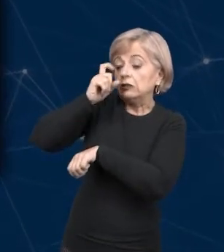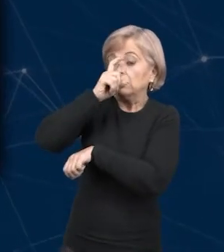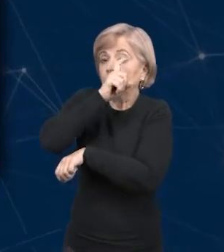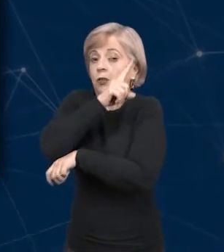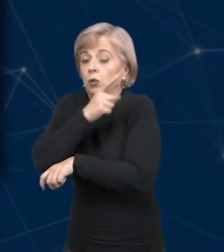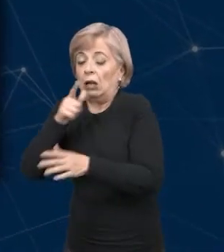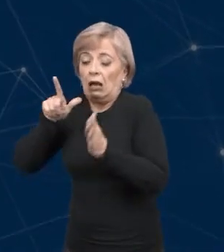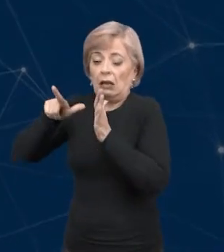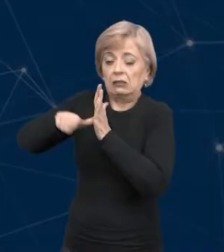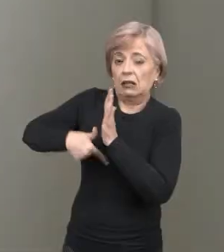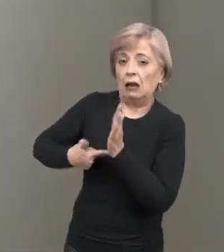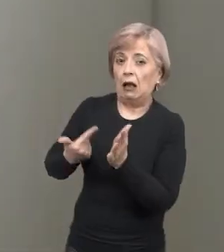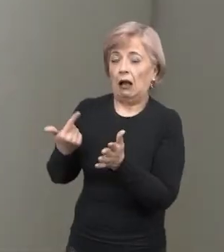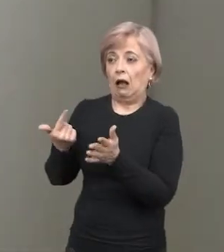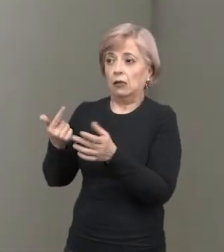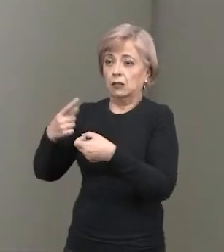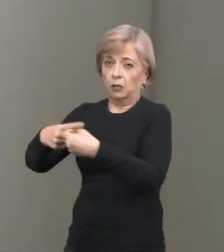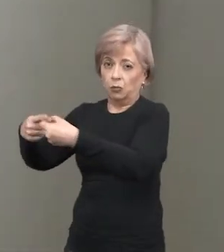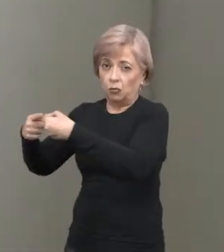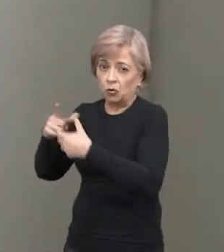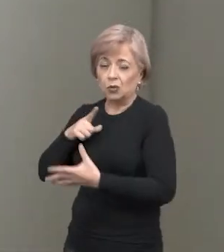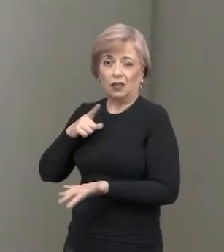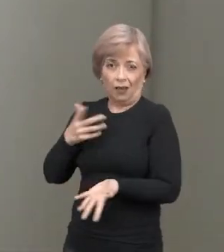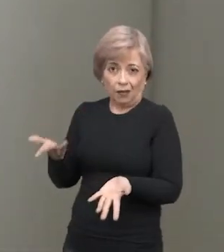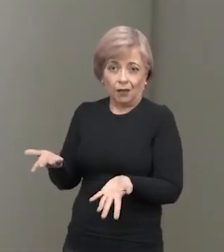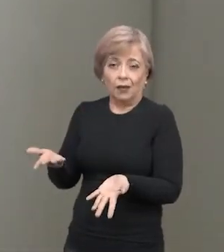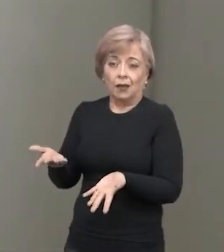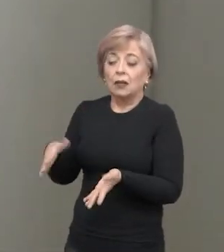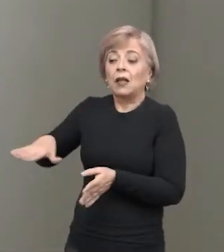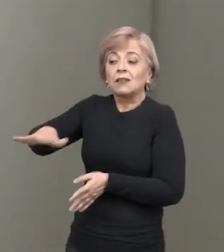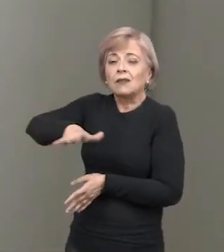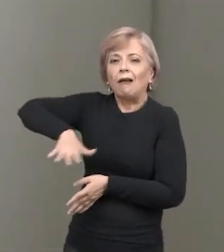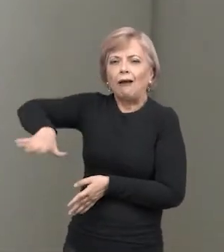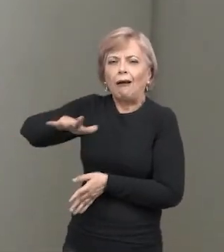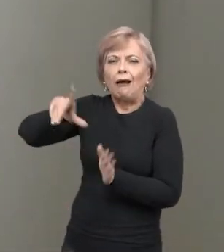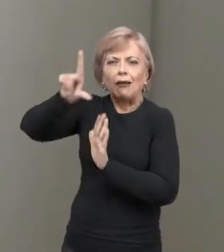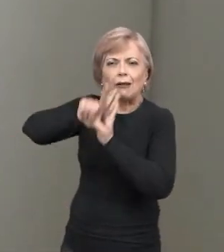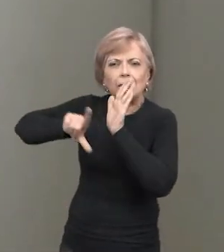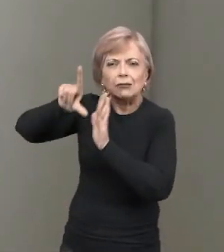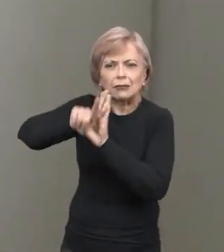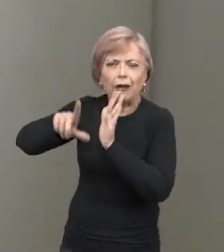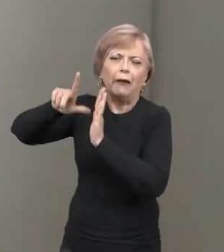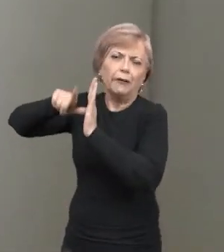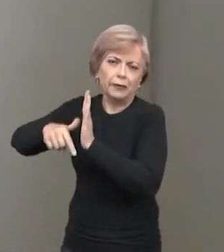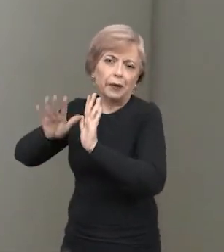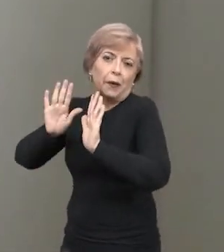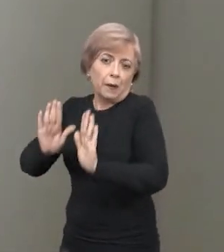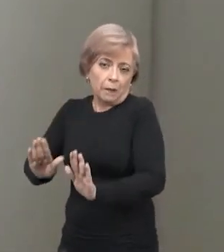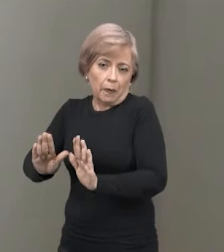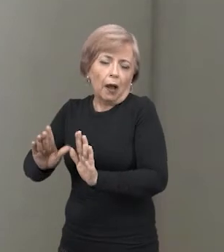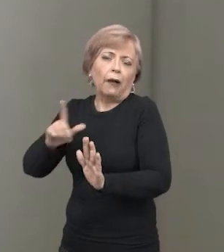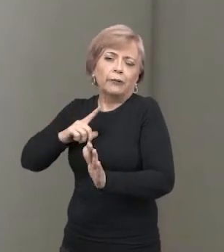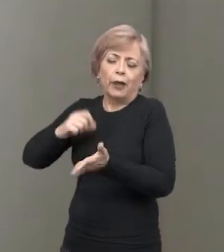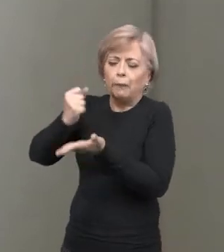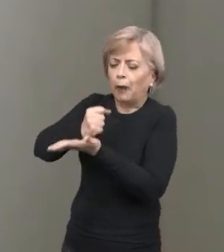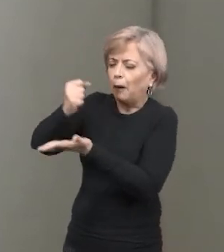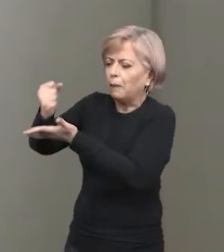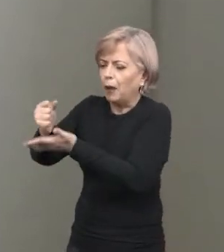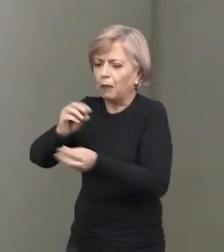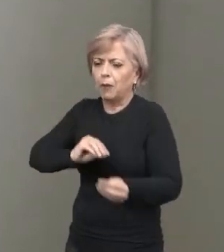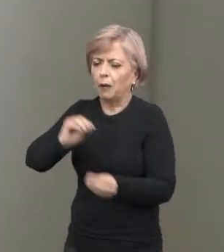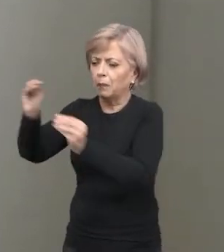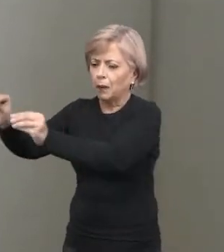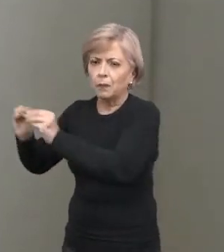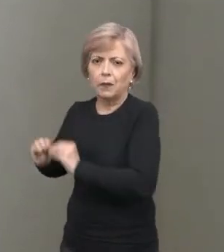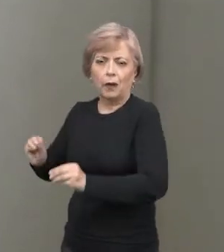os atrasos que um ente público, obviamente, tem nessa parte de legislação, na parte da, digamos assim, da burocracia de funcionamento da